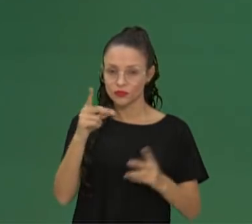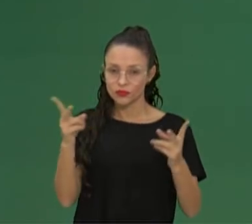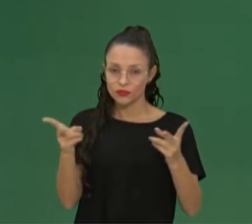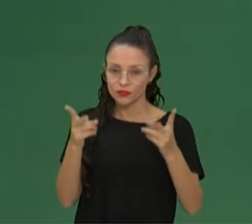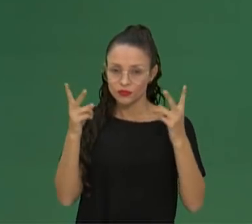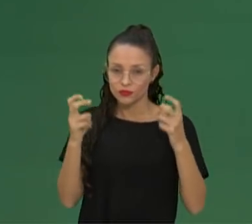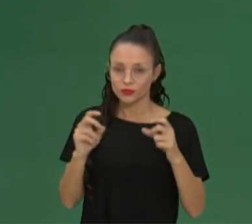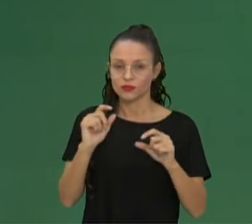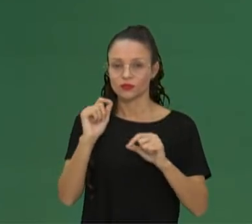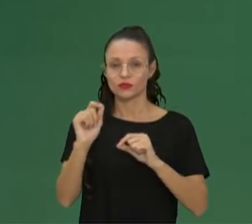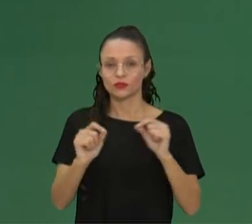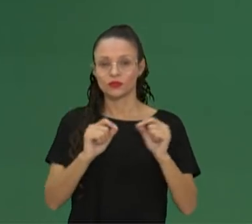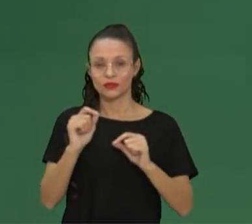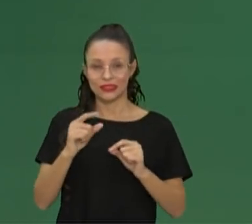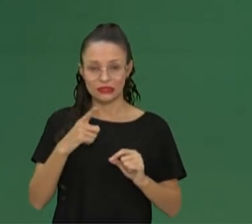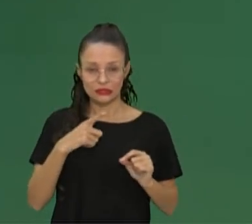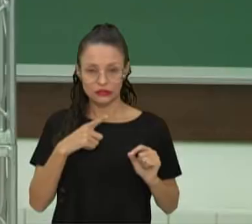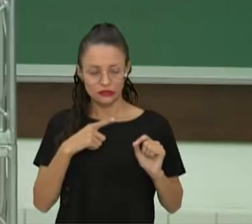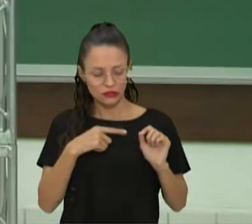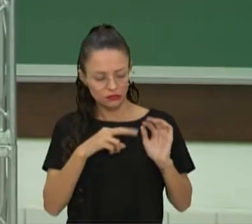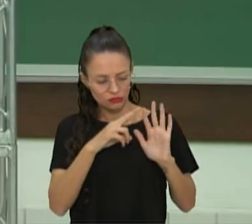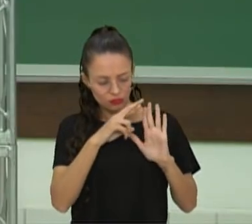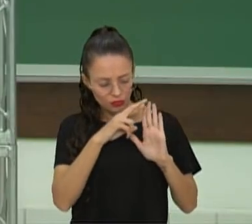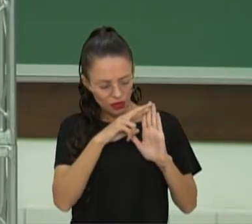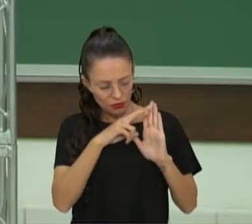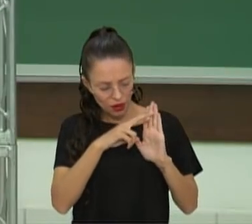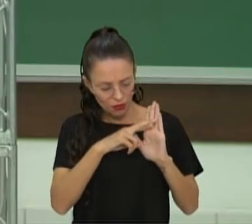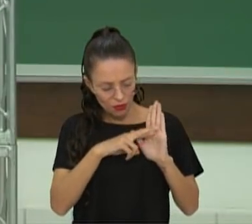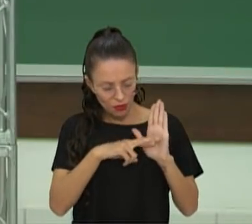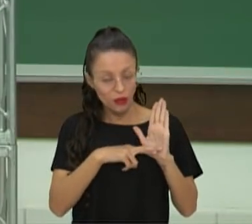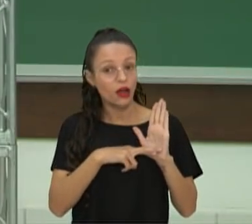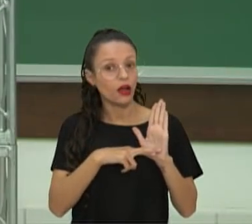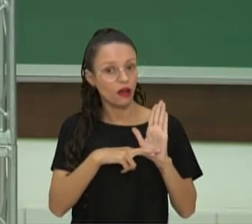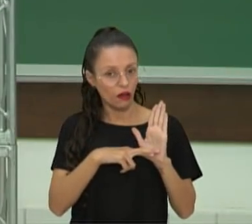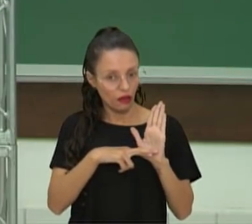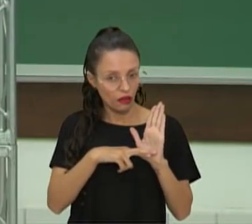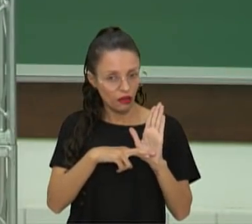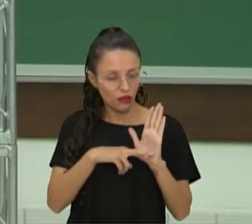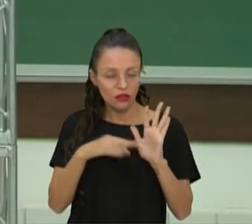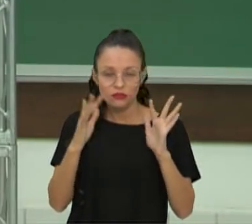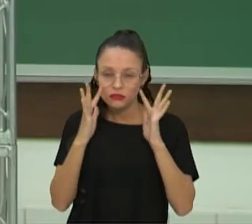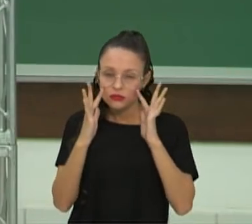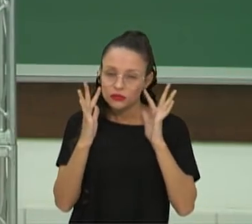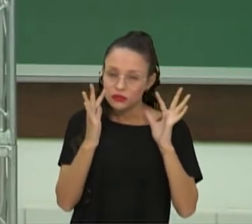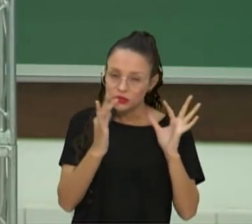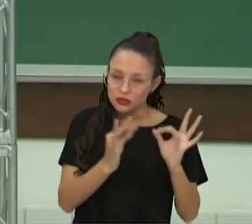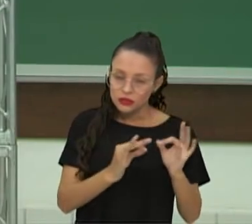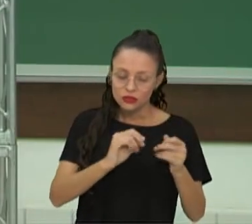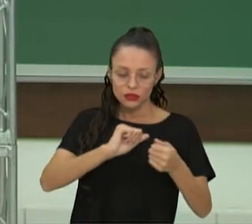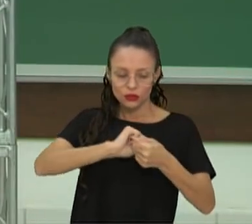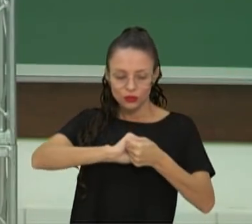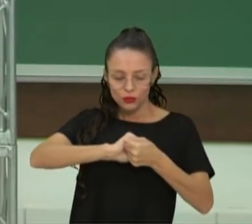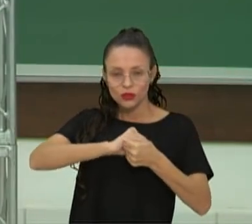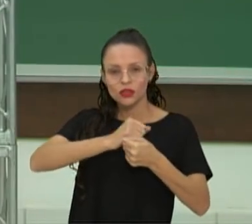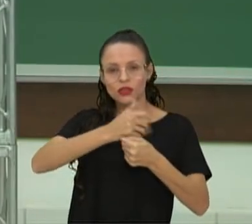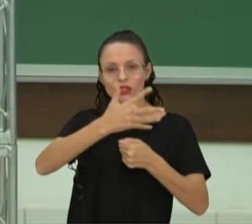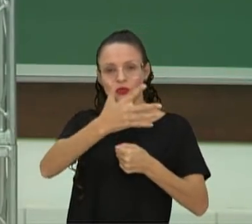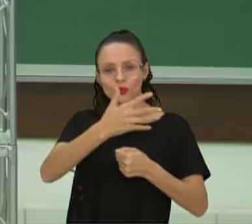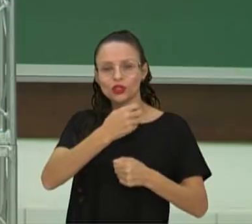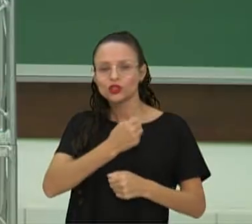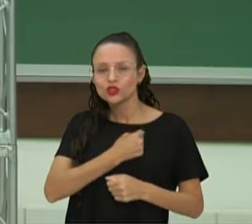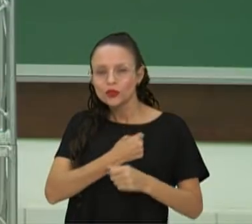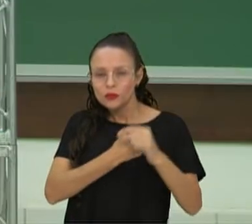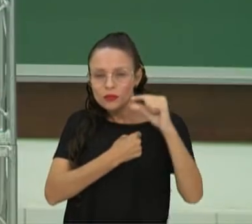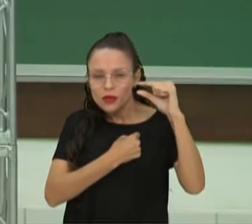seguinte. Tem um monte de regrinhas que você precisa cuidar. Cuidar com o expoente. Lembrar que quando o expoente